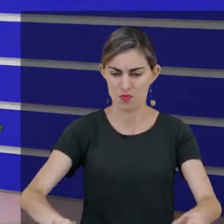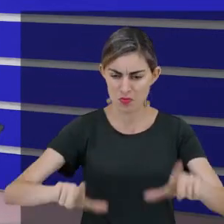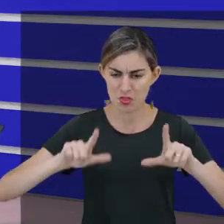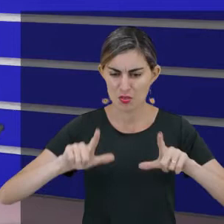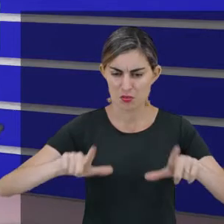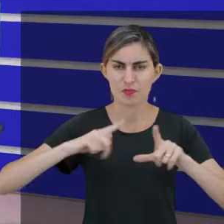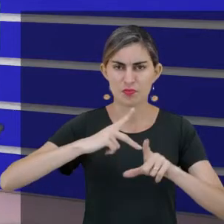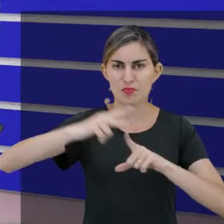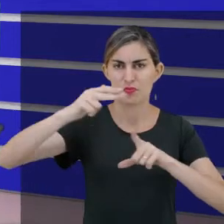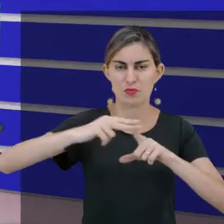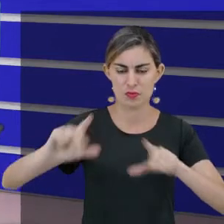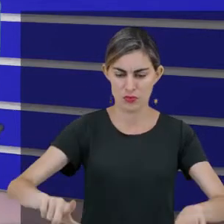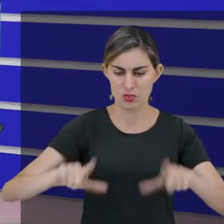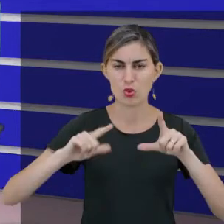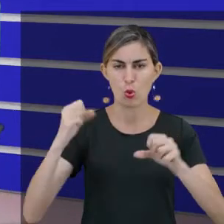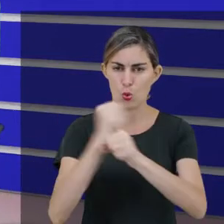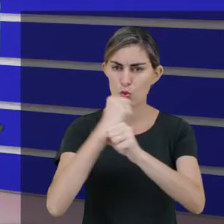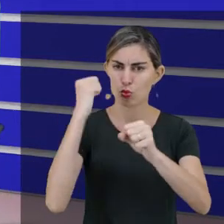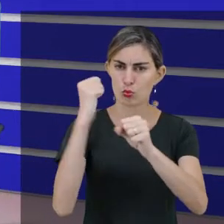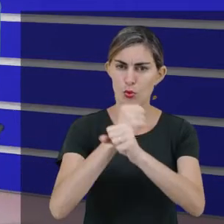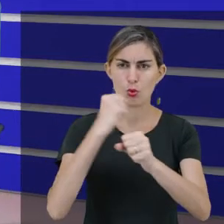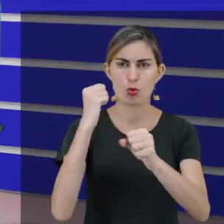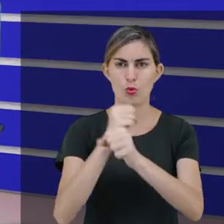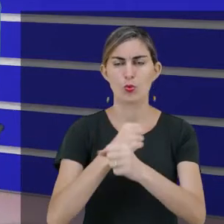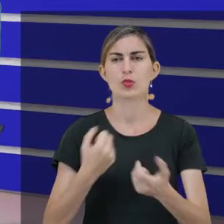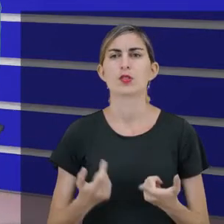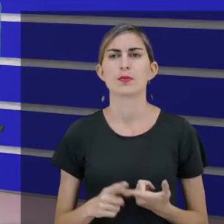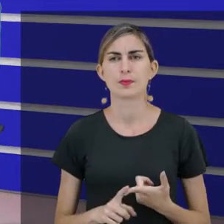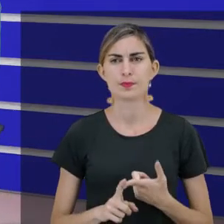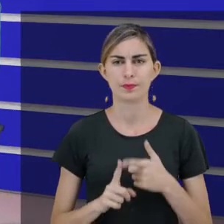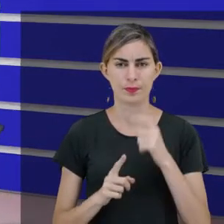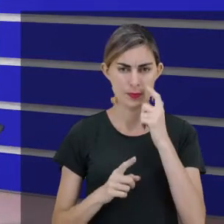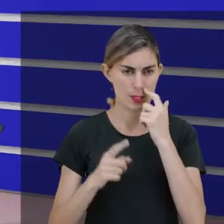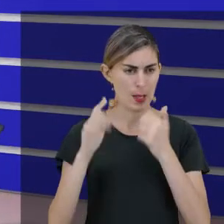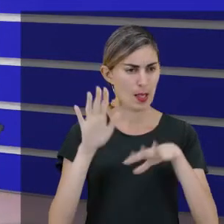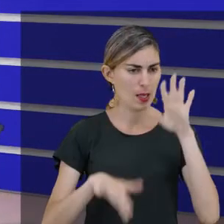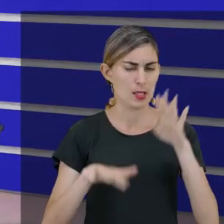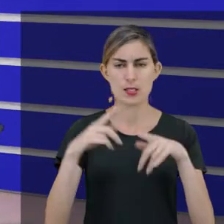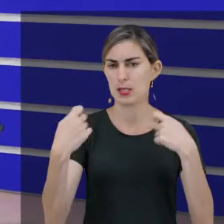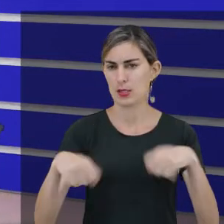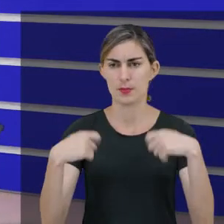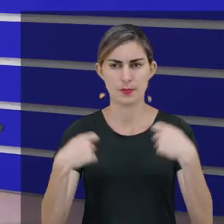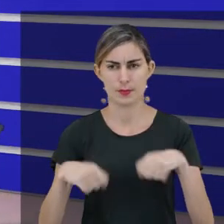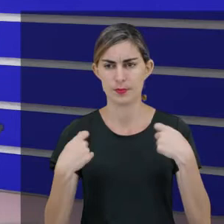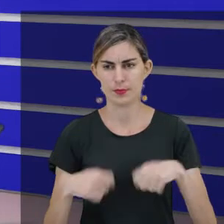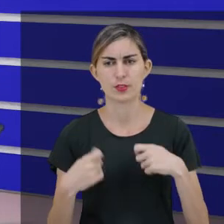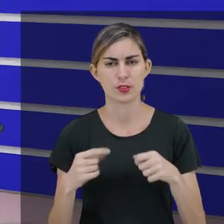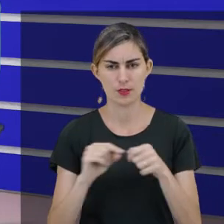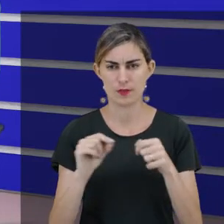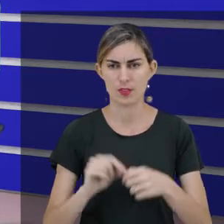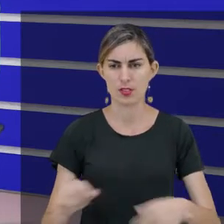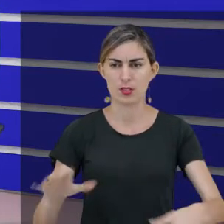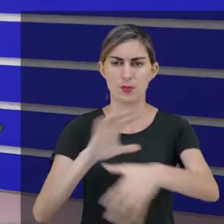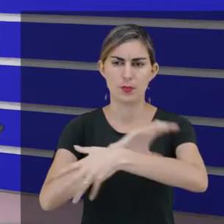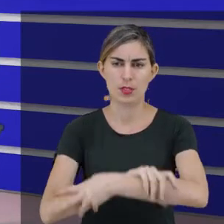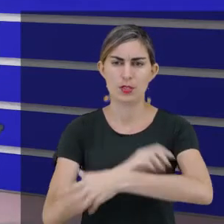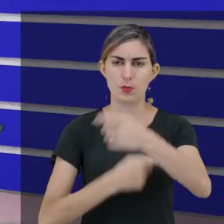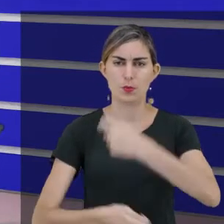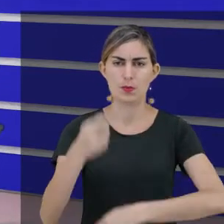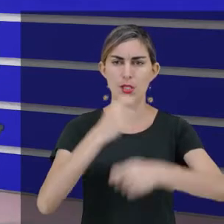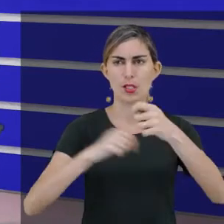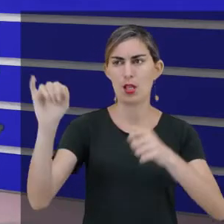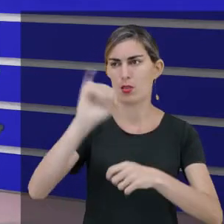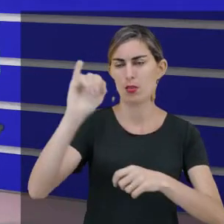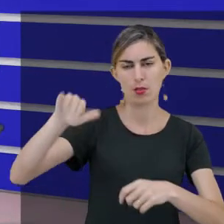Sim. Porque uma construtora, o segmento da indústria, às vezes eles precisam disso para poder fazer parcerias com o mercado